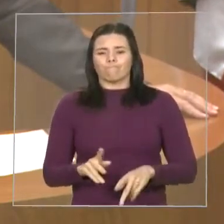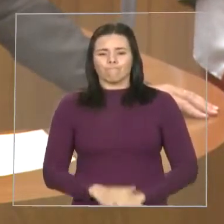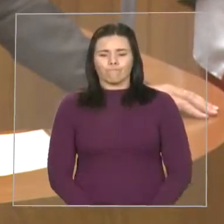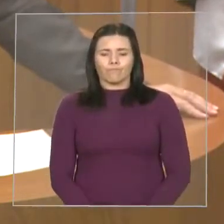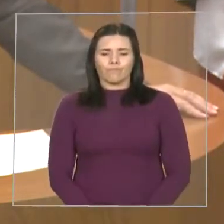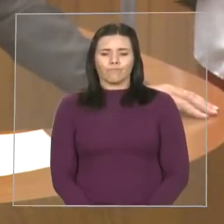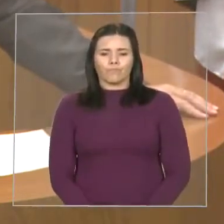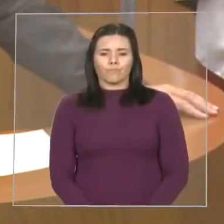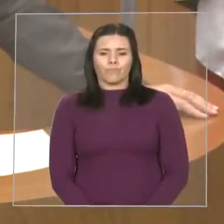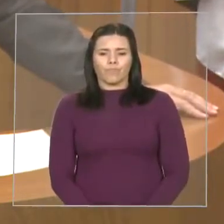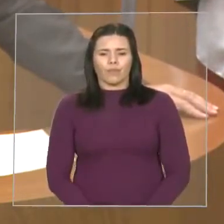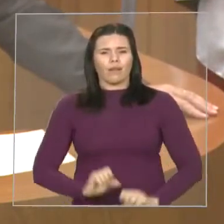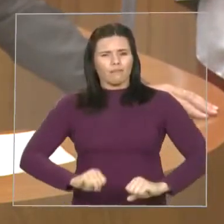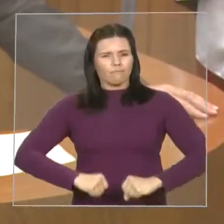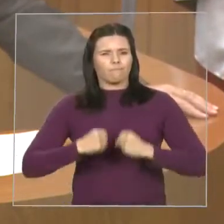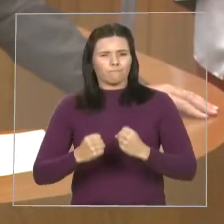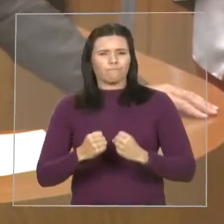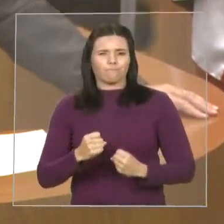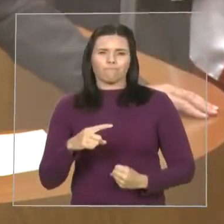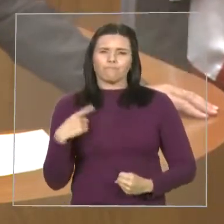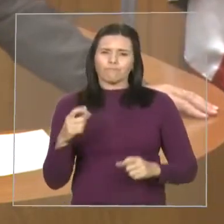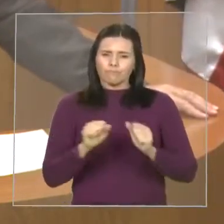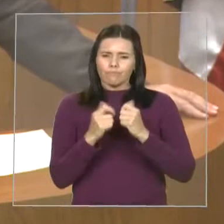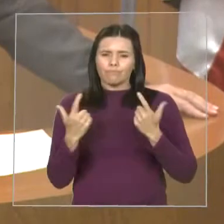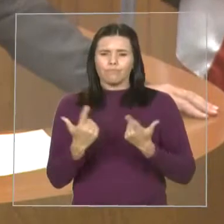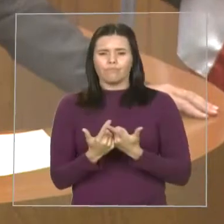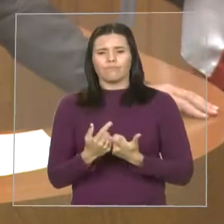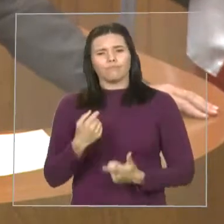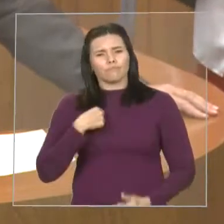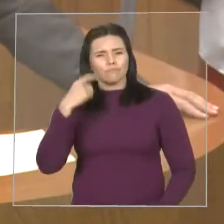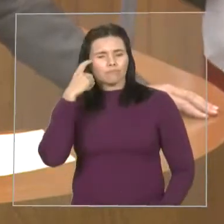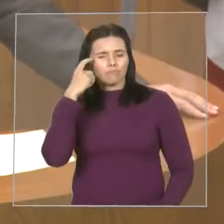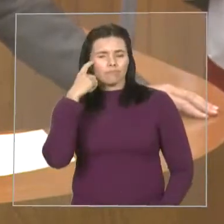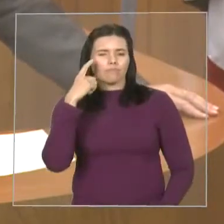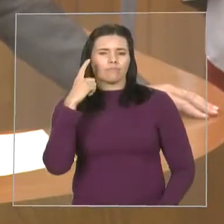A maior força do Legislativo talvez seja a palavra, a tribuna.